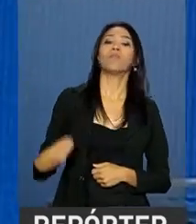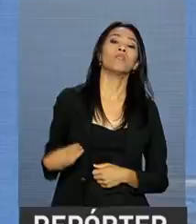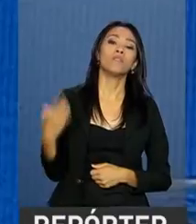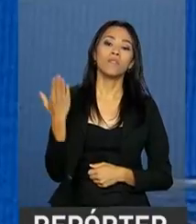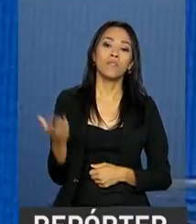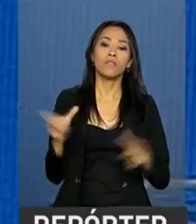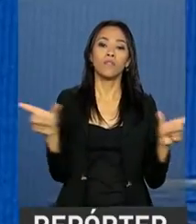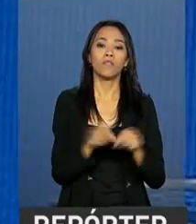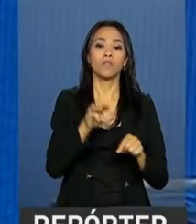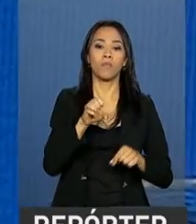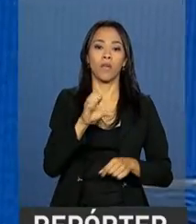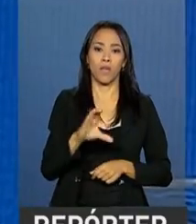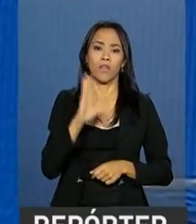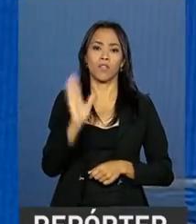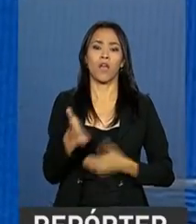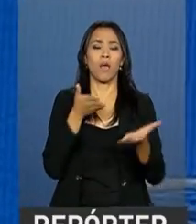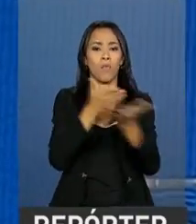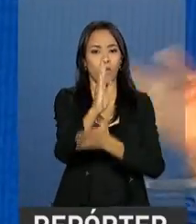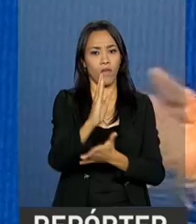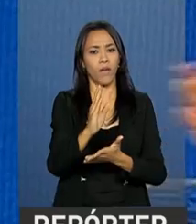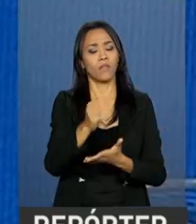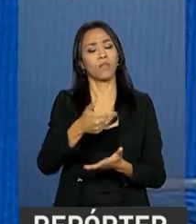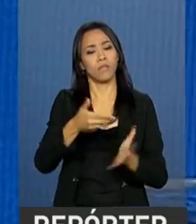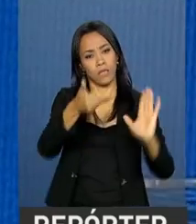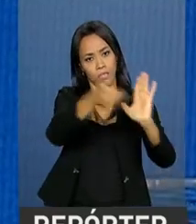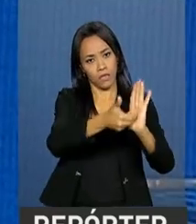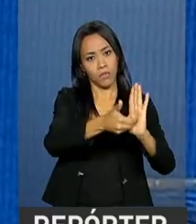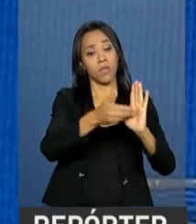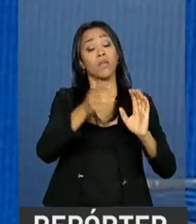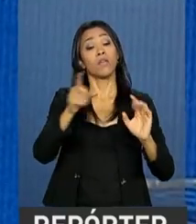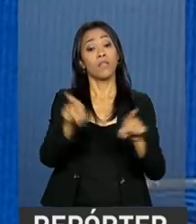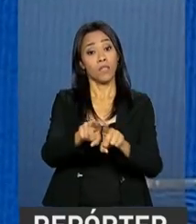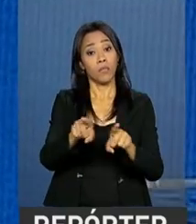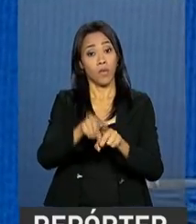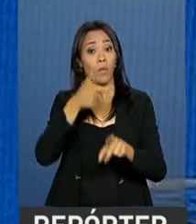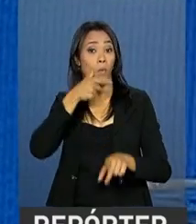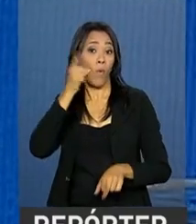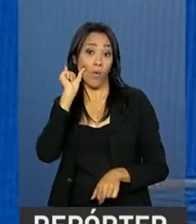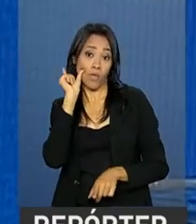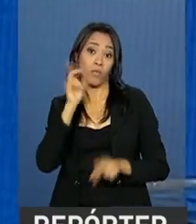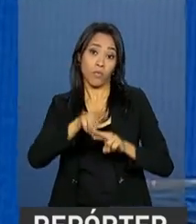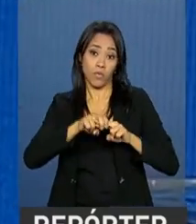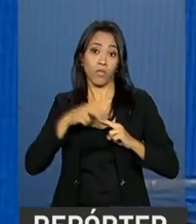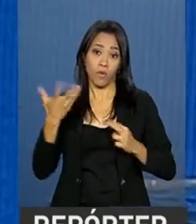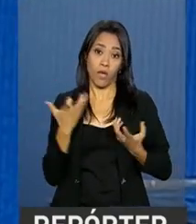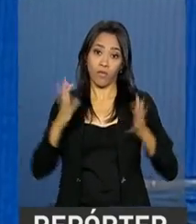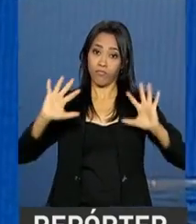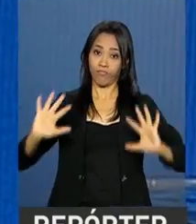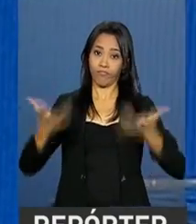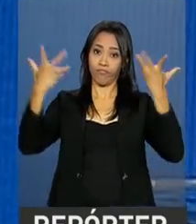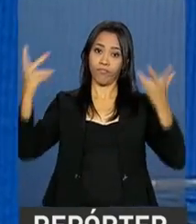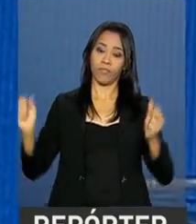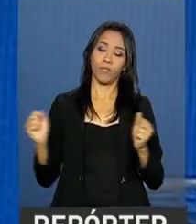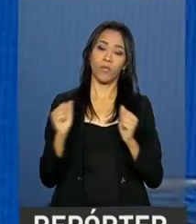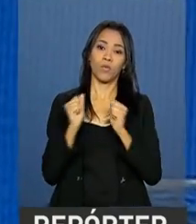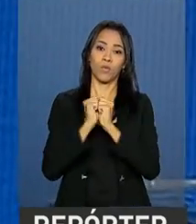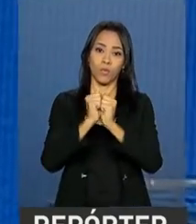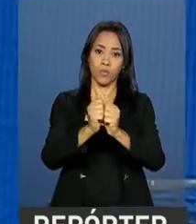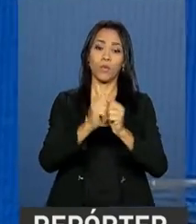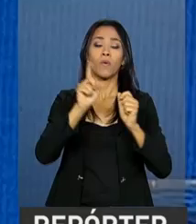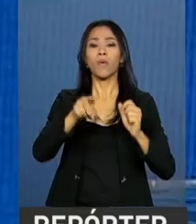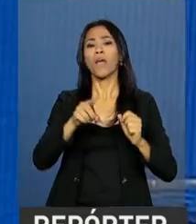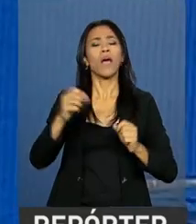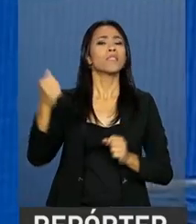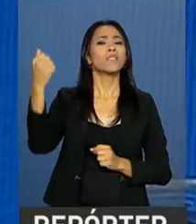ensino médio foi aprovado na Câmara e ontem por isso que eu quero comemorar aqui com o com o Mendonça foi aprovada a segunda das